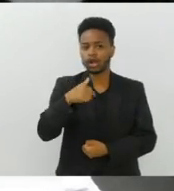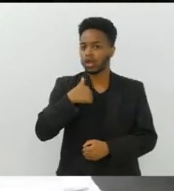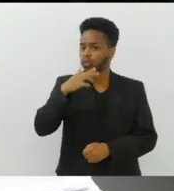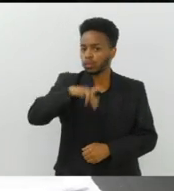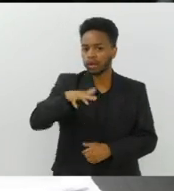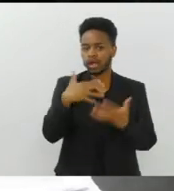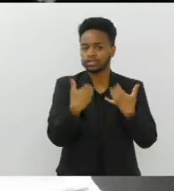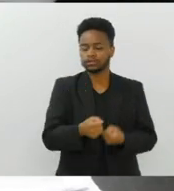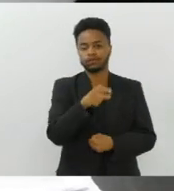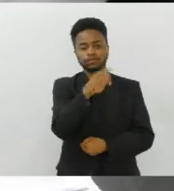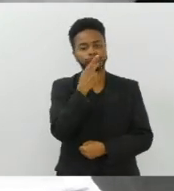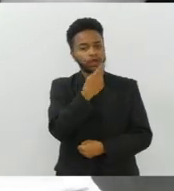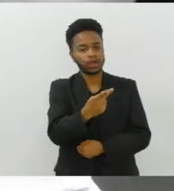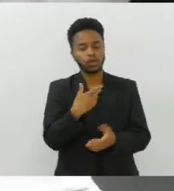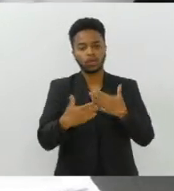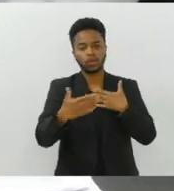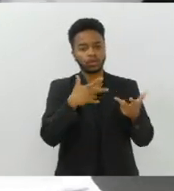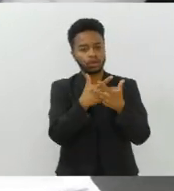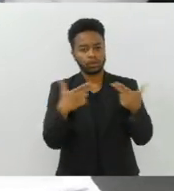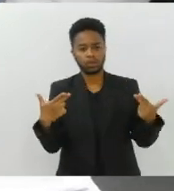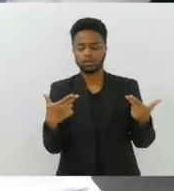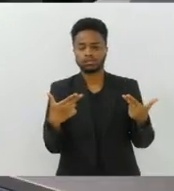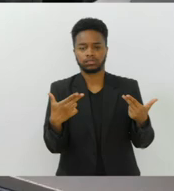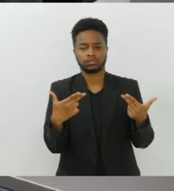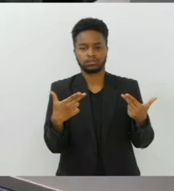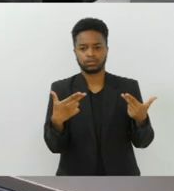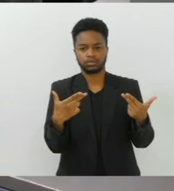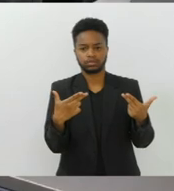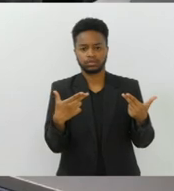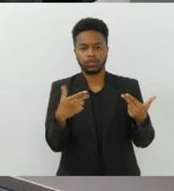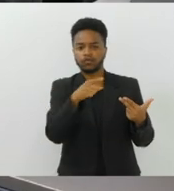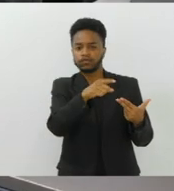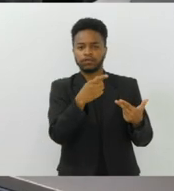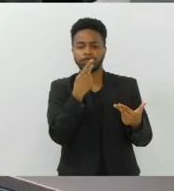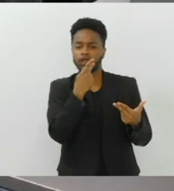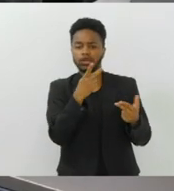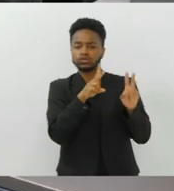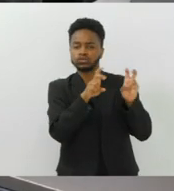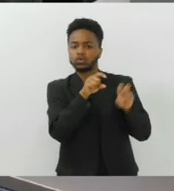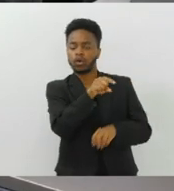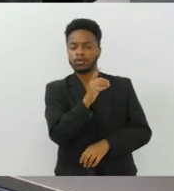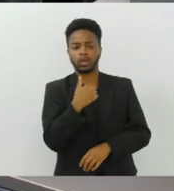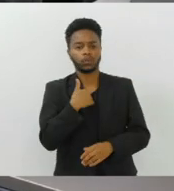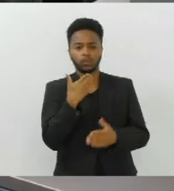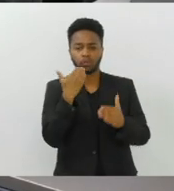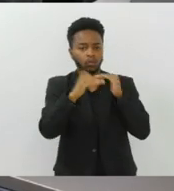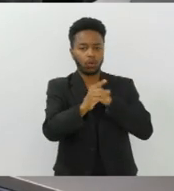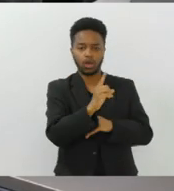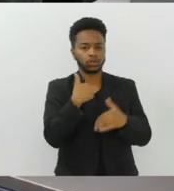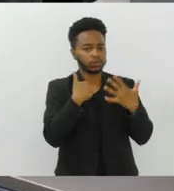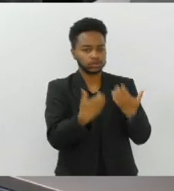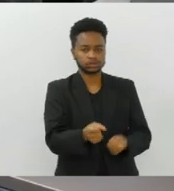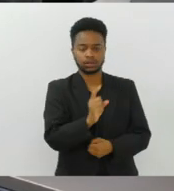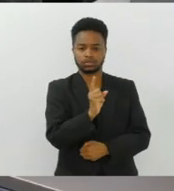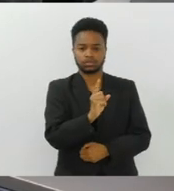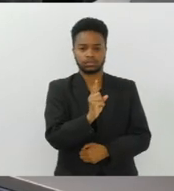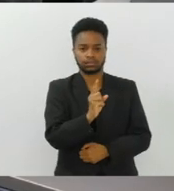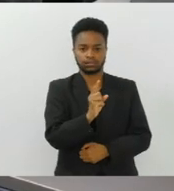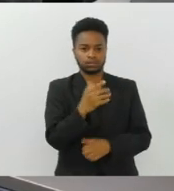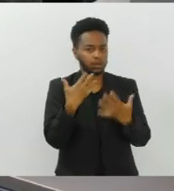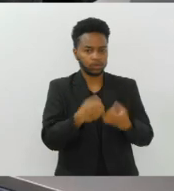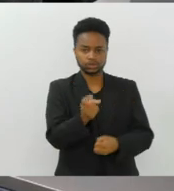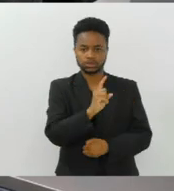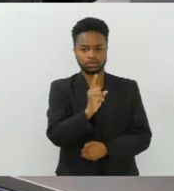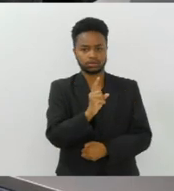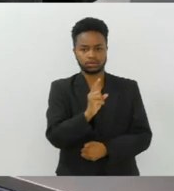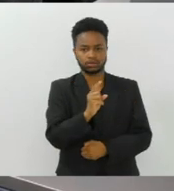admitir qualquer tipo de insinuação nesse sentido. Jamais vou admitir isso. Jamais.